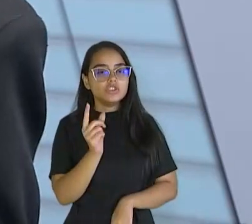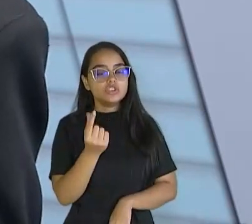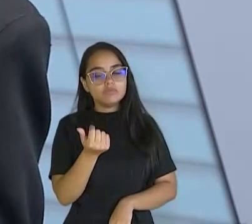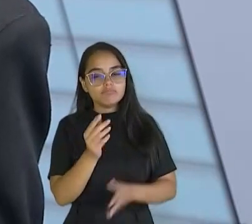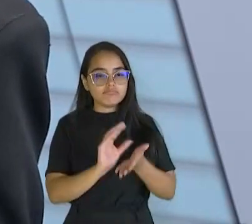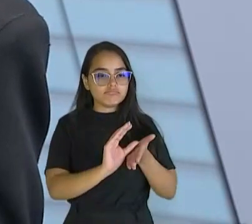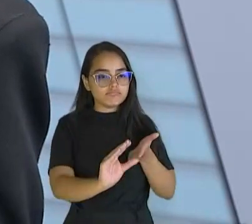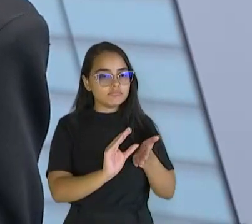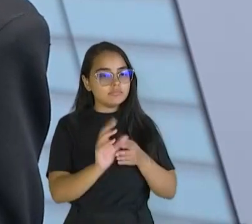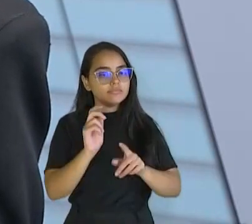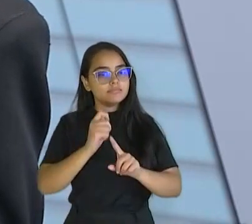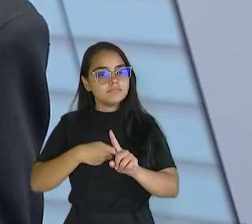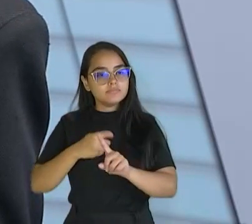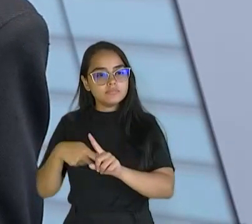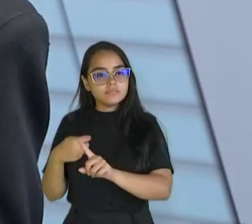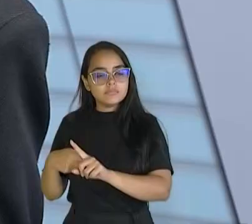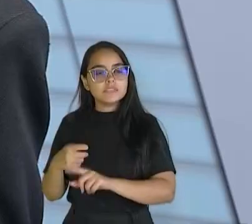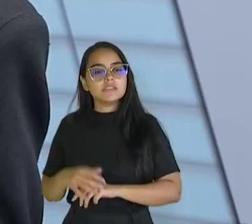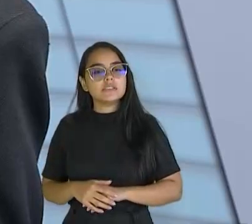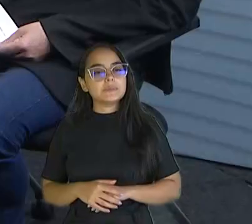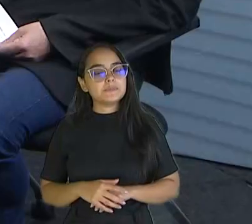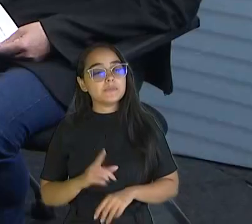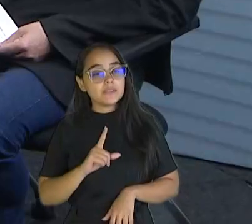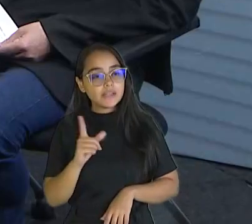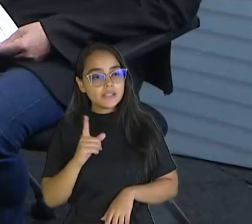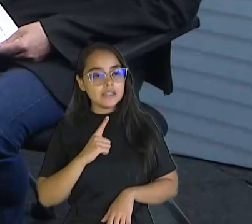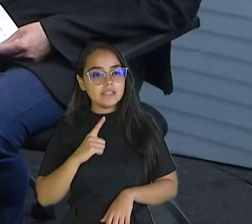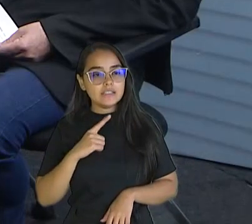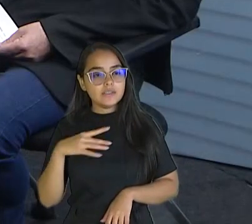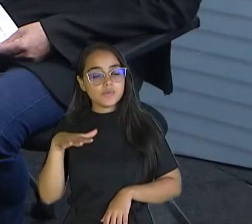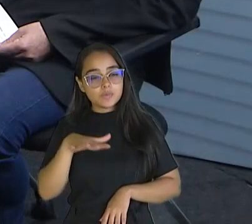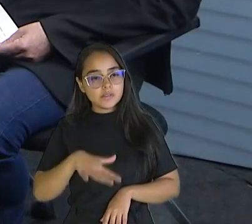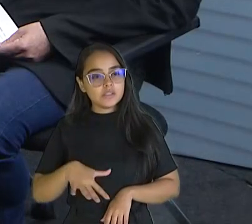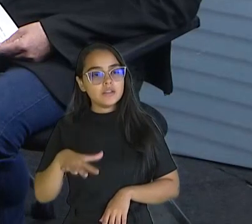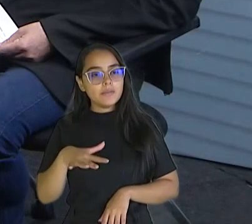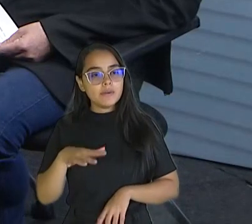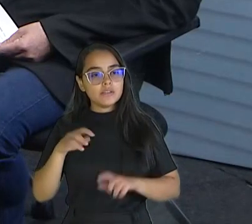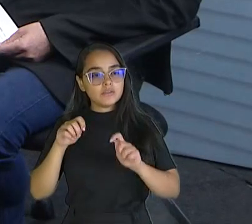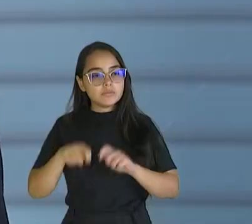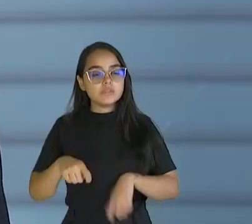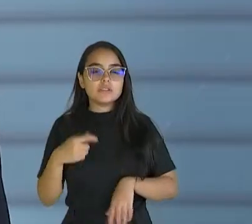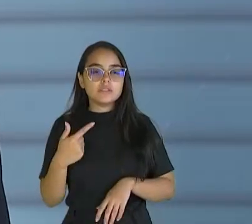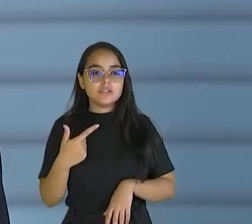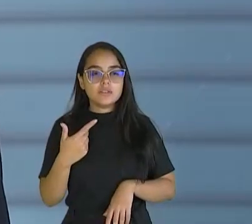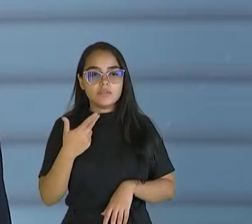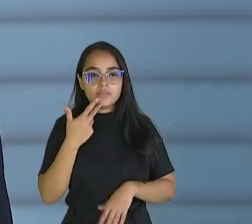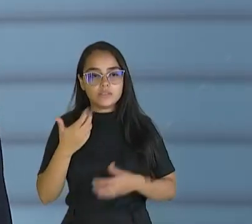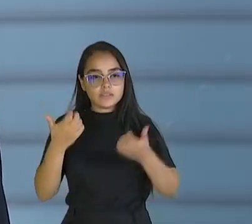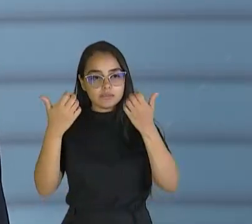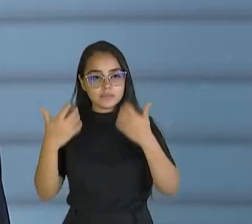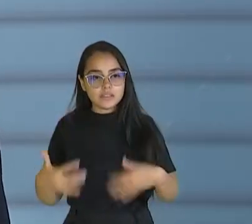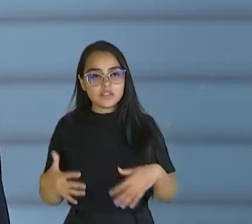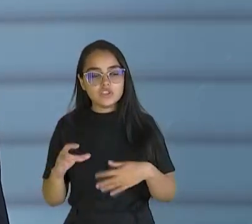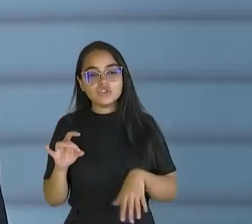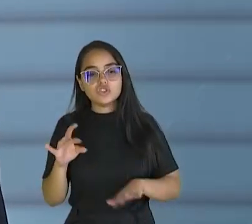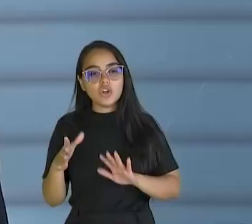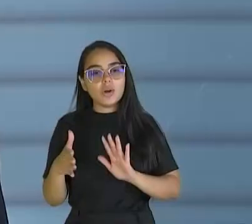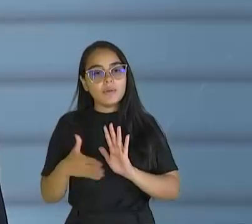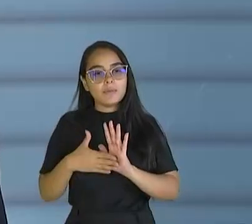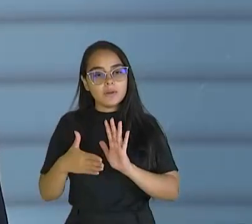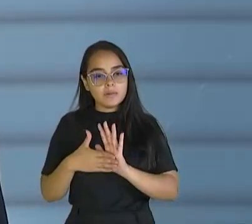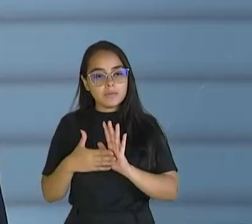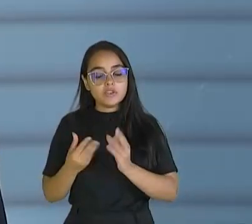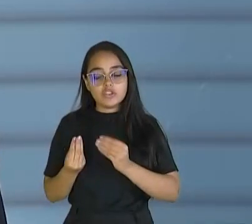mensal. E lá tem um espaço de atuação muito grande, porque, como eu estava dizendo, a casa não se propõe só a dar